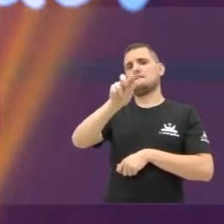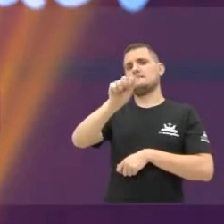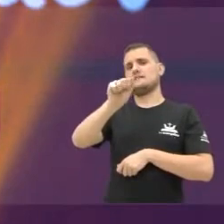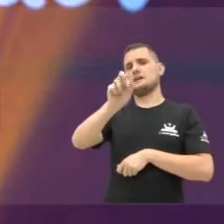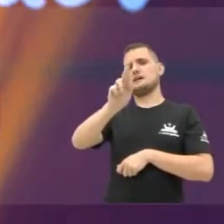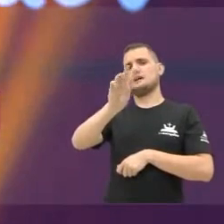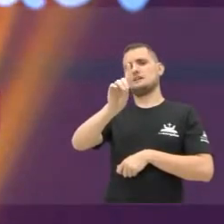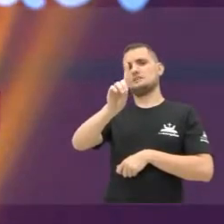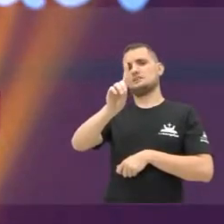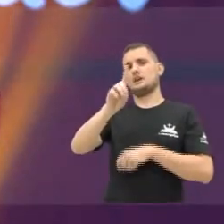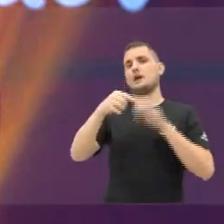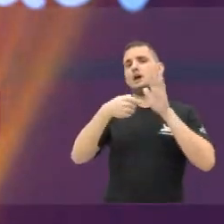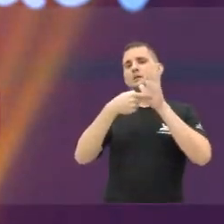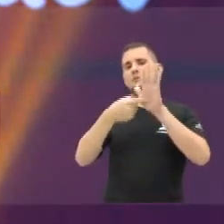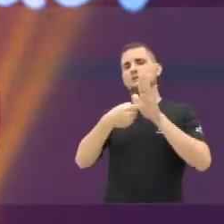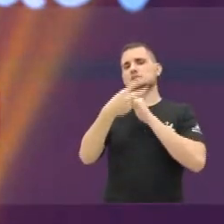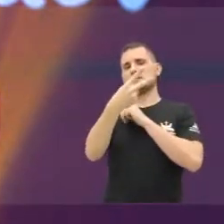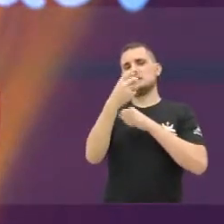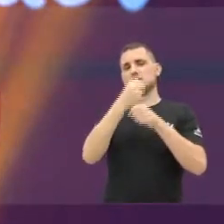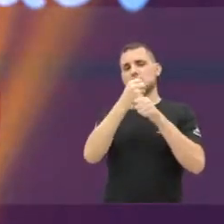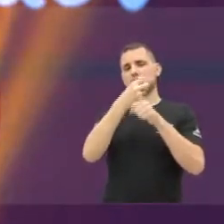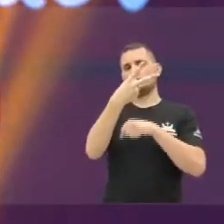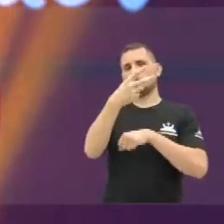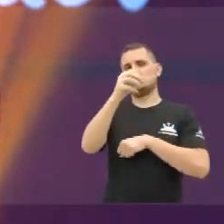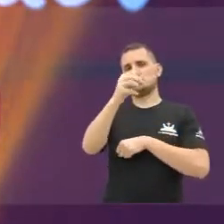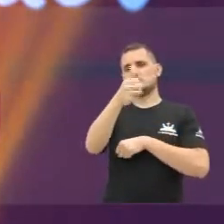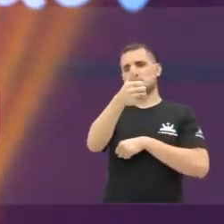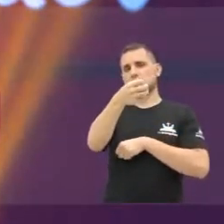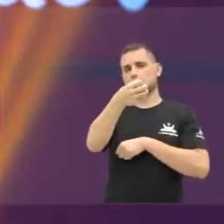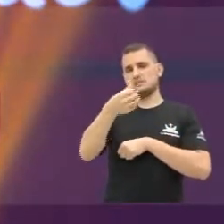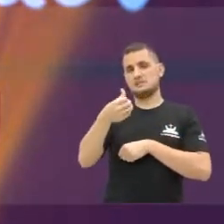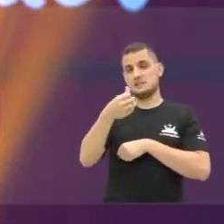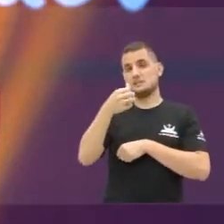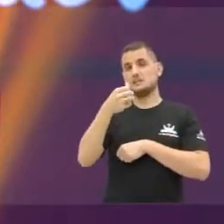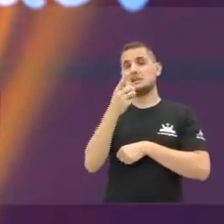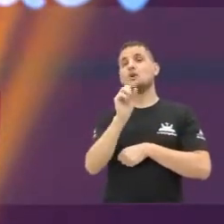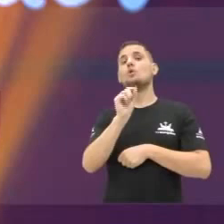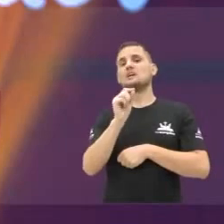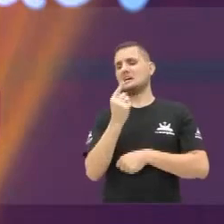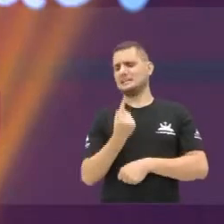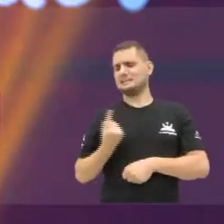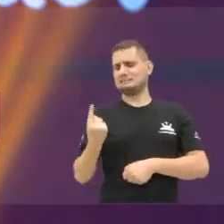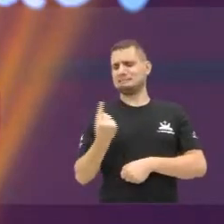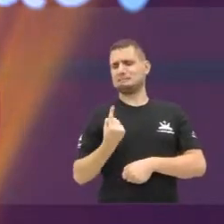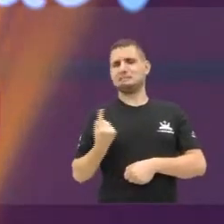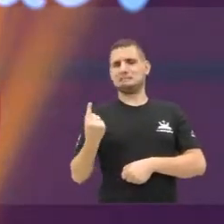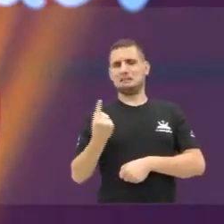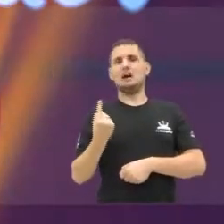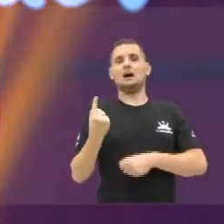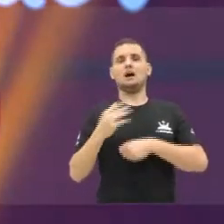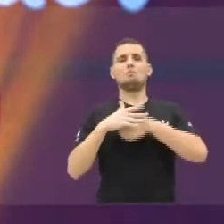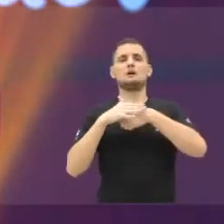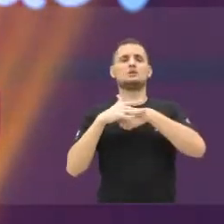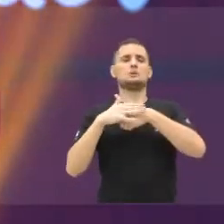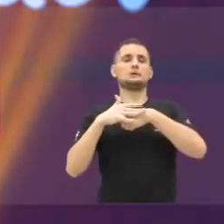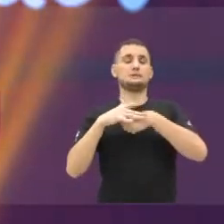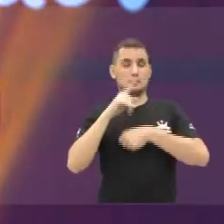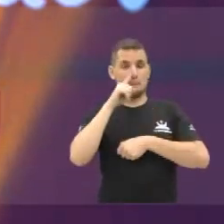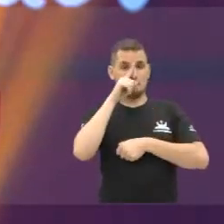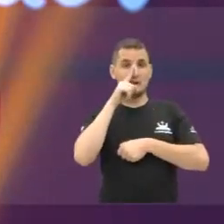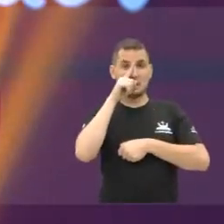solidão, ela pode ser uma doença tão perigosa quanto o tabagismo e a